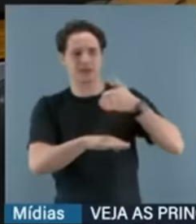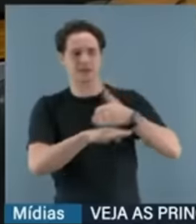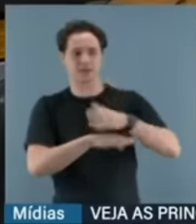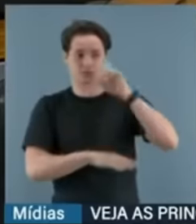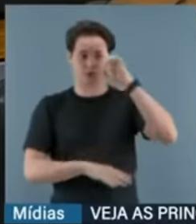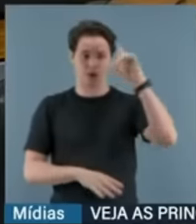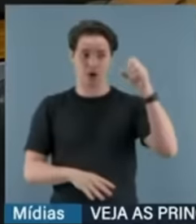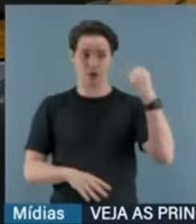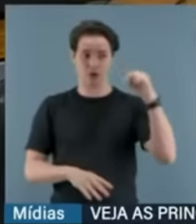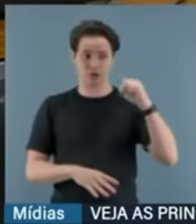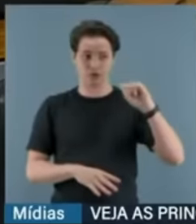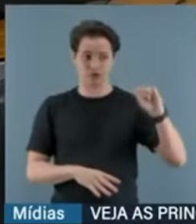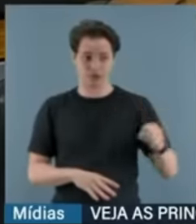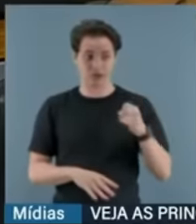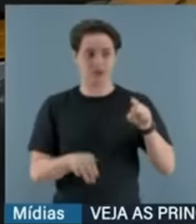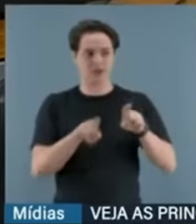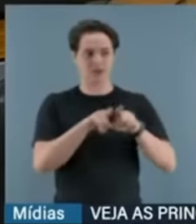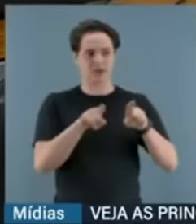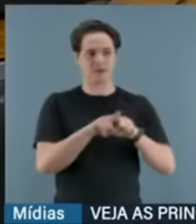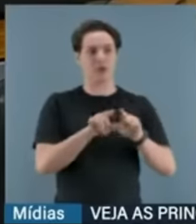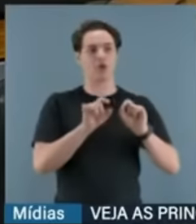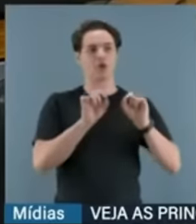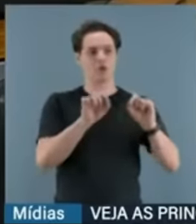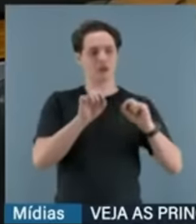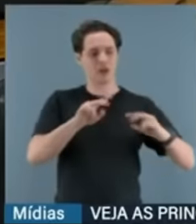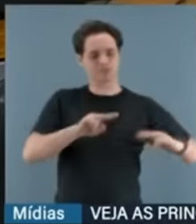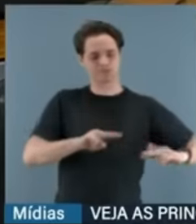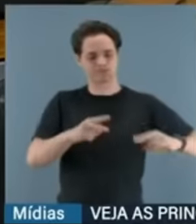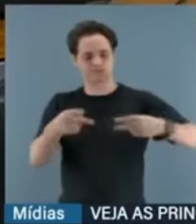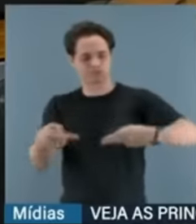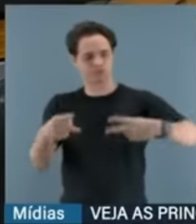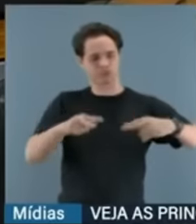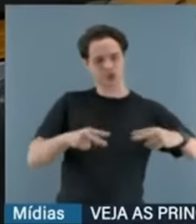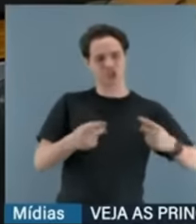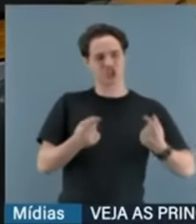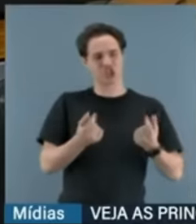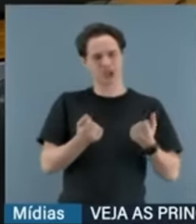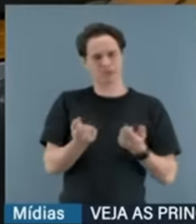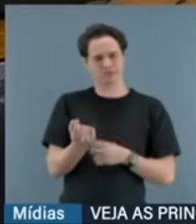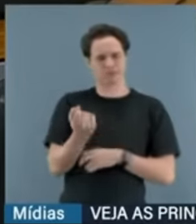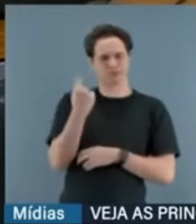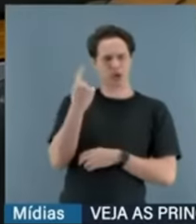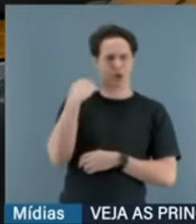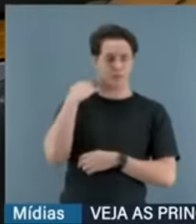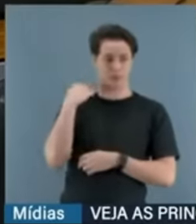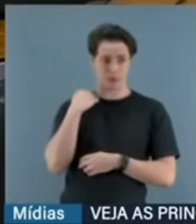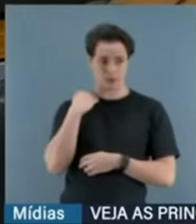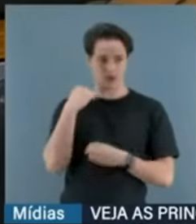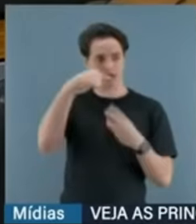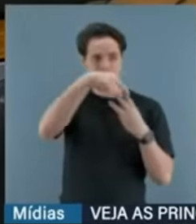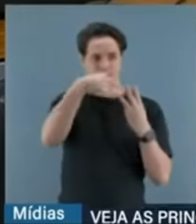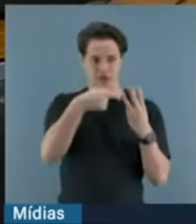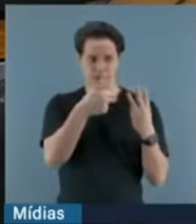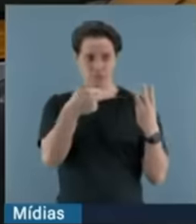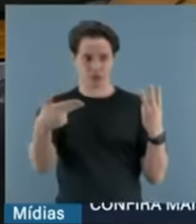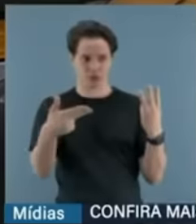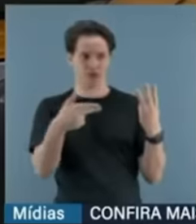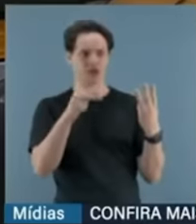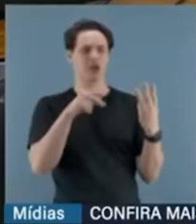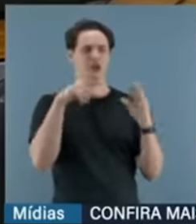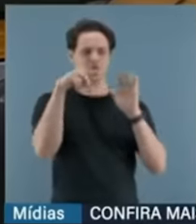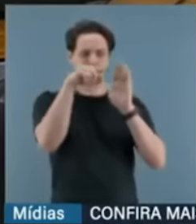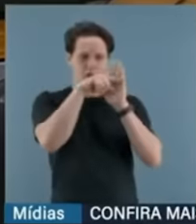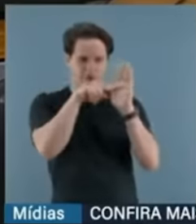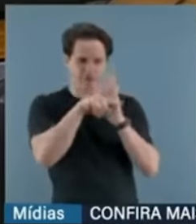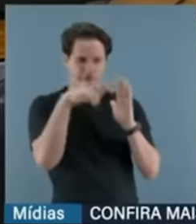janeiro e também por movimentações financeiras atípicas. Então, são três questões que pesam sobre o senhor. Sobre o